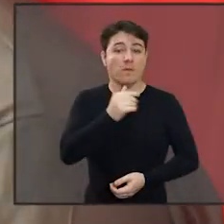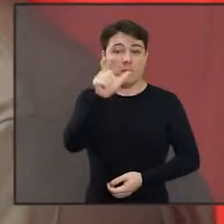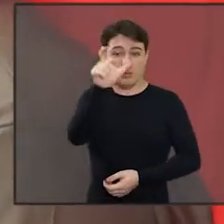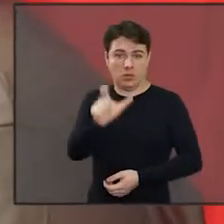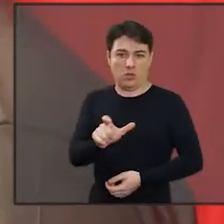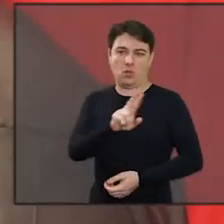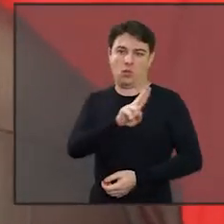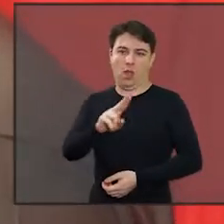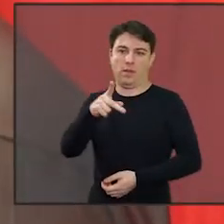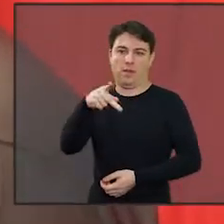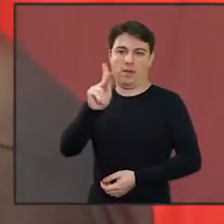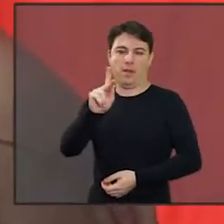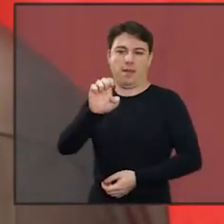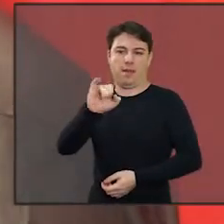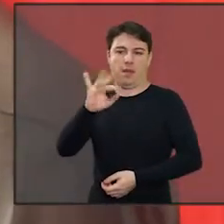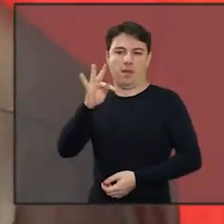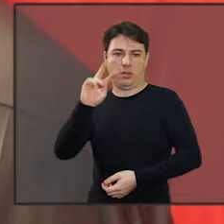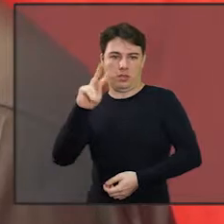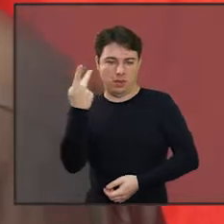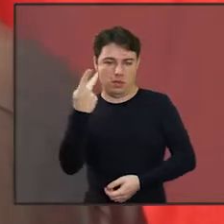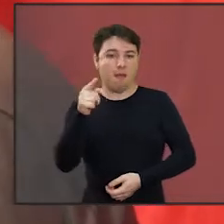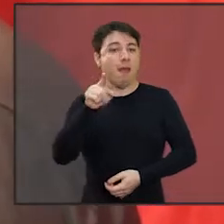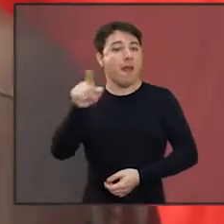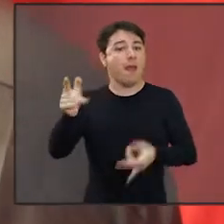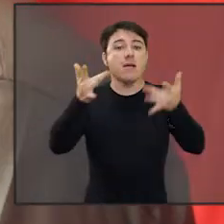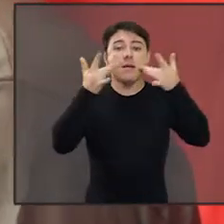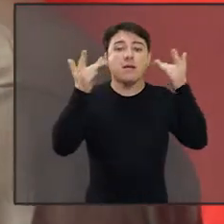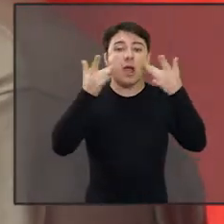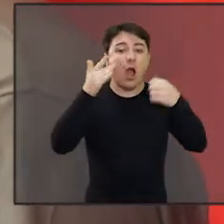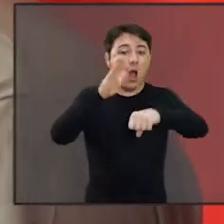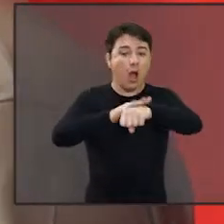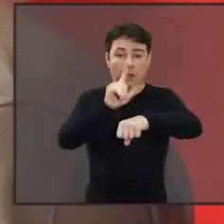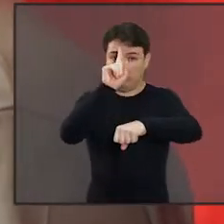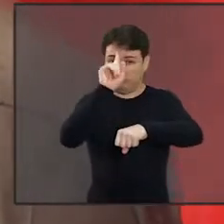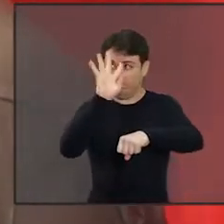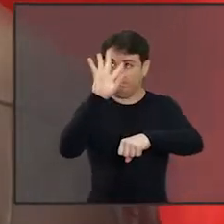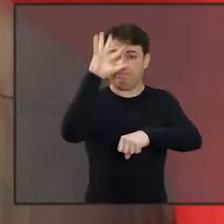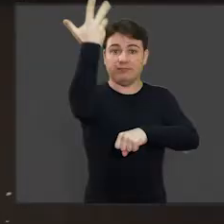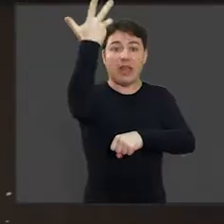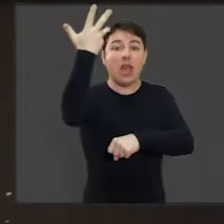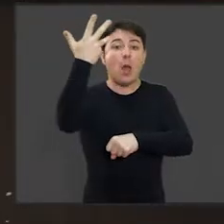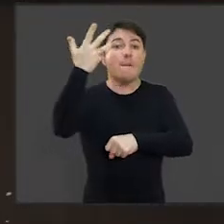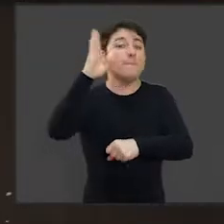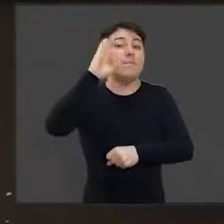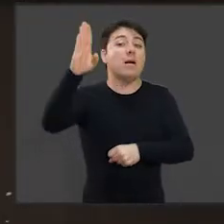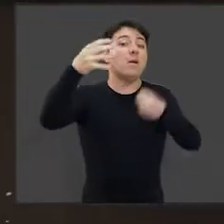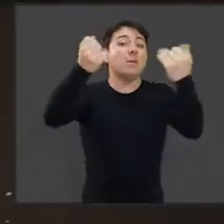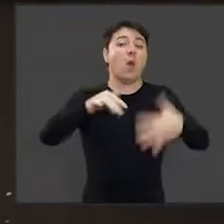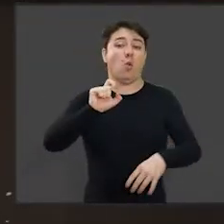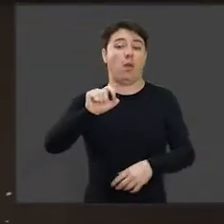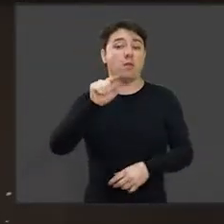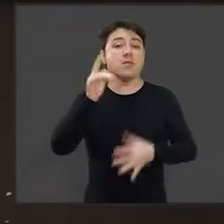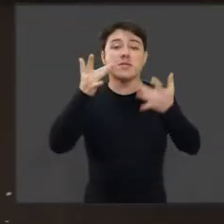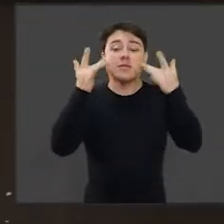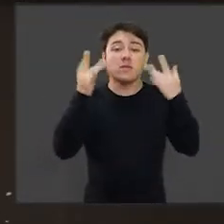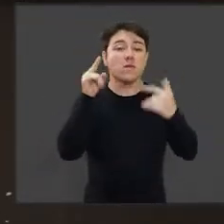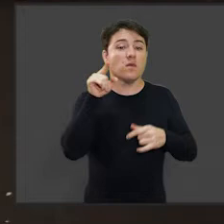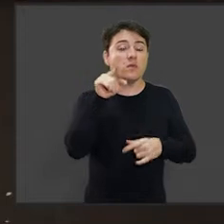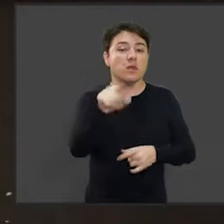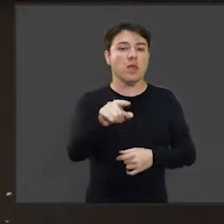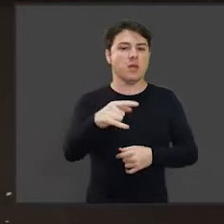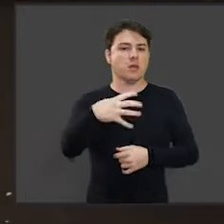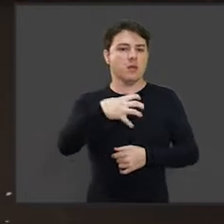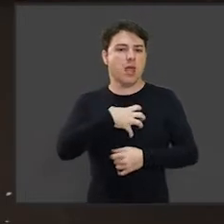do improviso teórico, a gente pode dizer, que é o Keith Johnston, e ele tem como um mandamento, seja você mesmo,